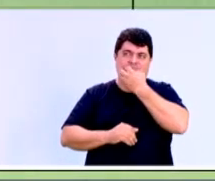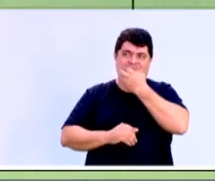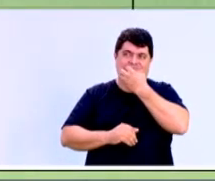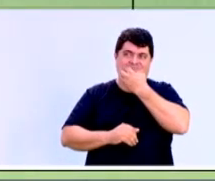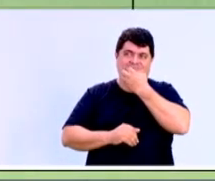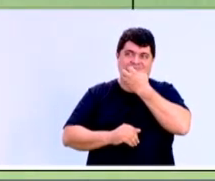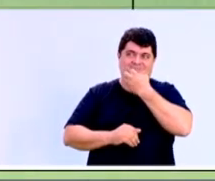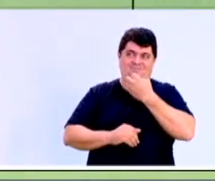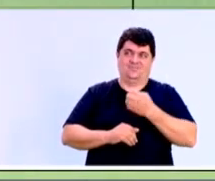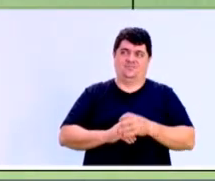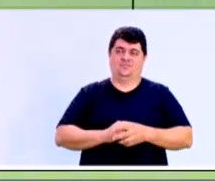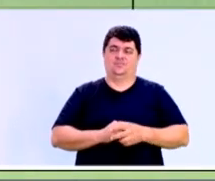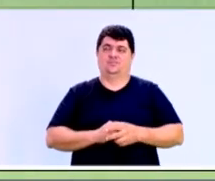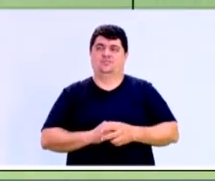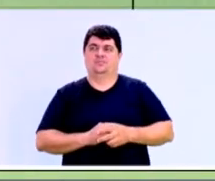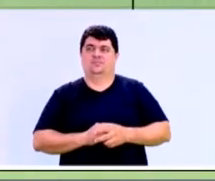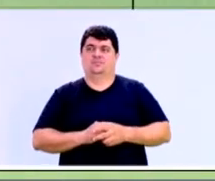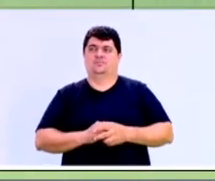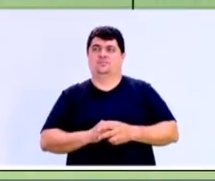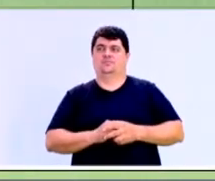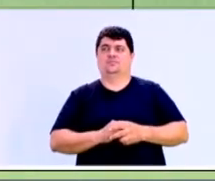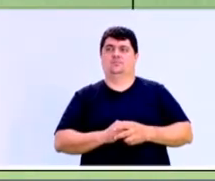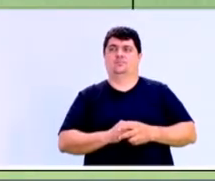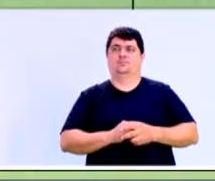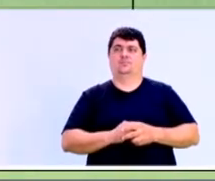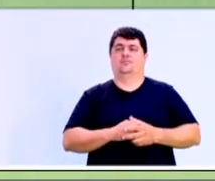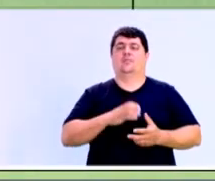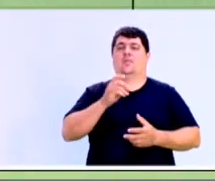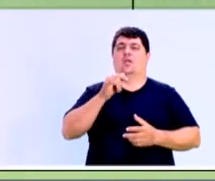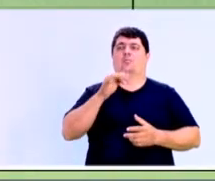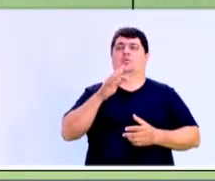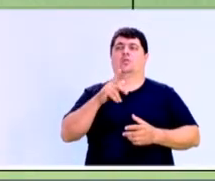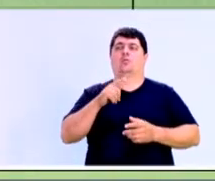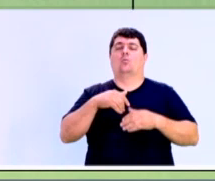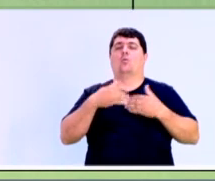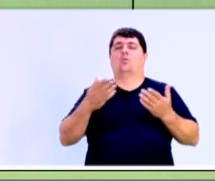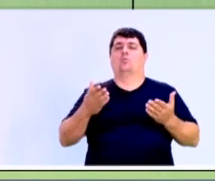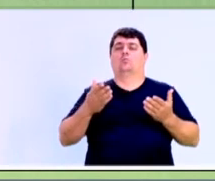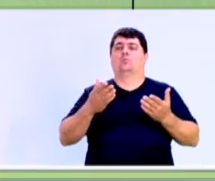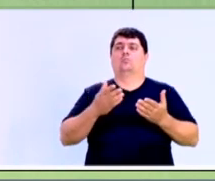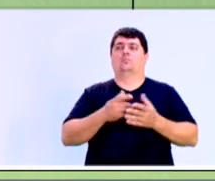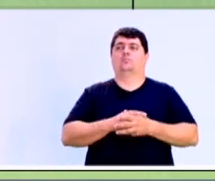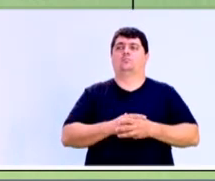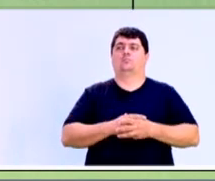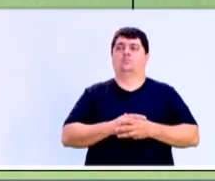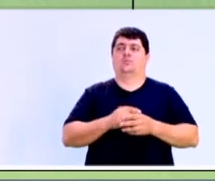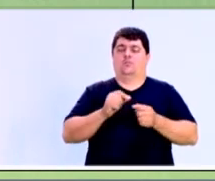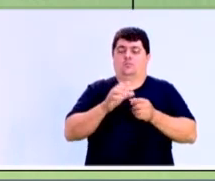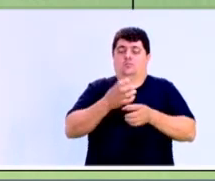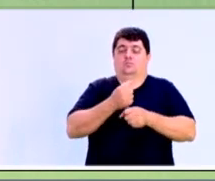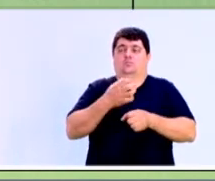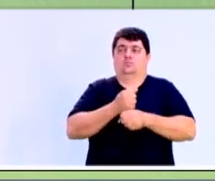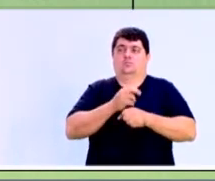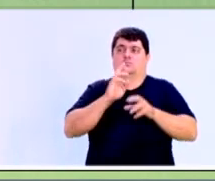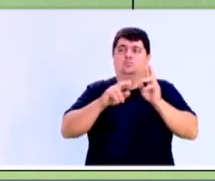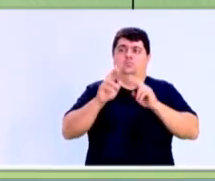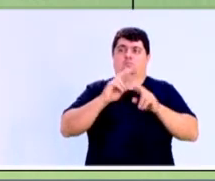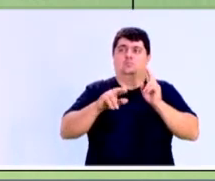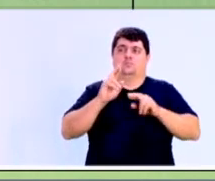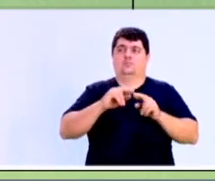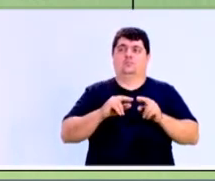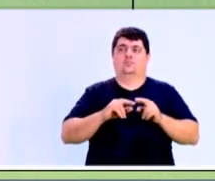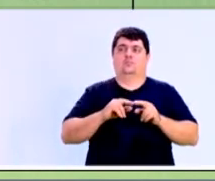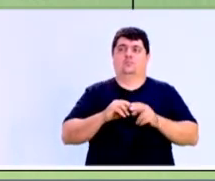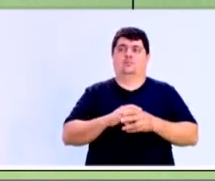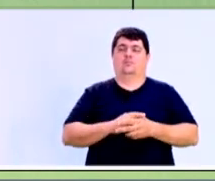Vamos lá. Então, a minha necessidade de capital de giro é qual? Vamos fazer o cálculo aqui, já tem o resultado ali, mas vamos fazer o